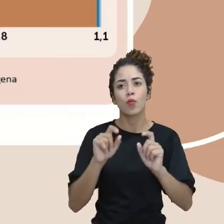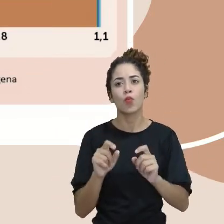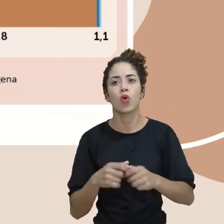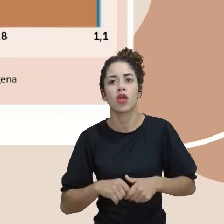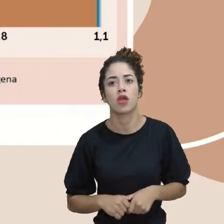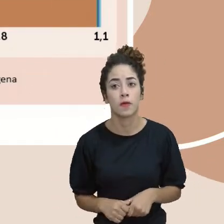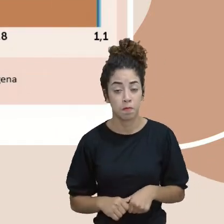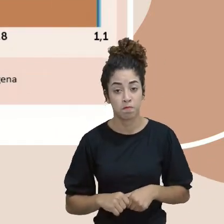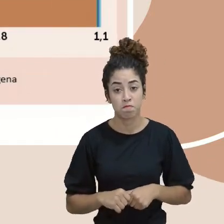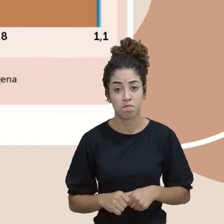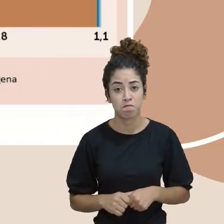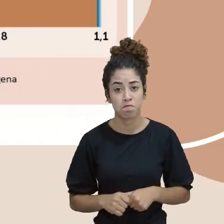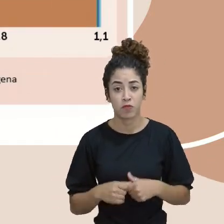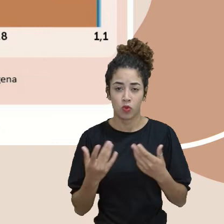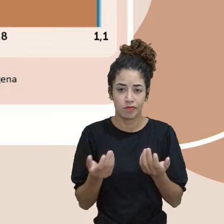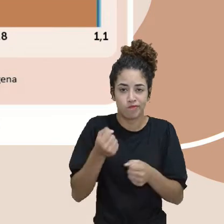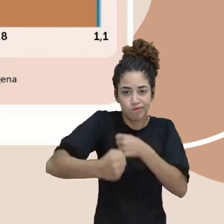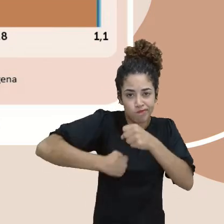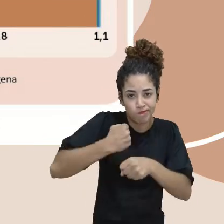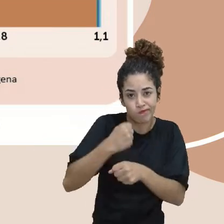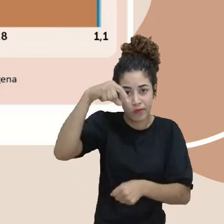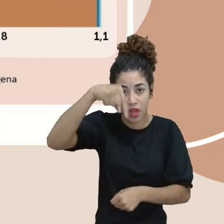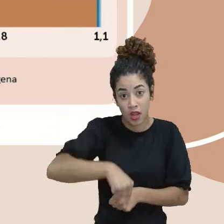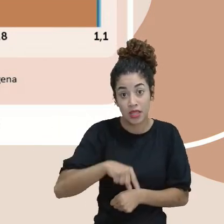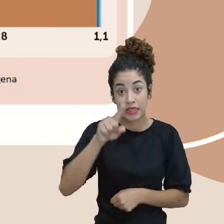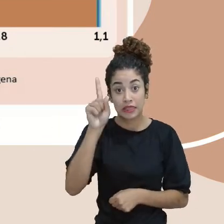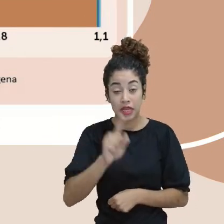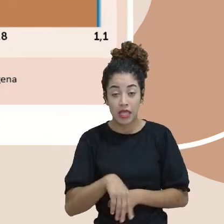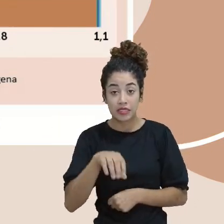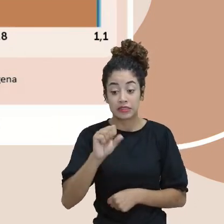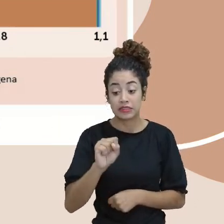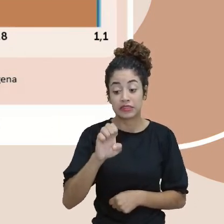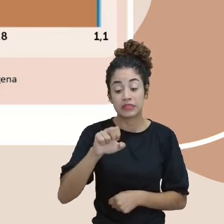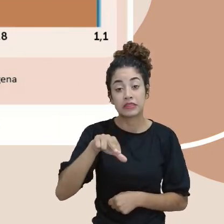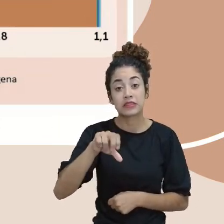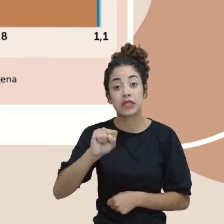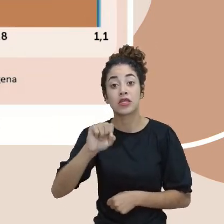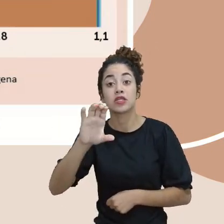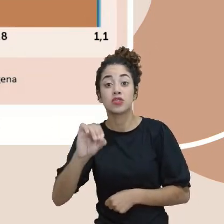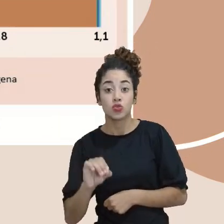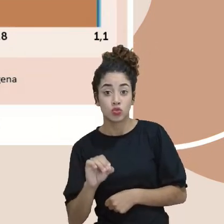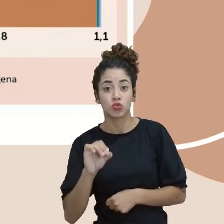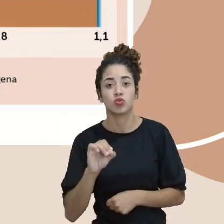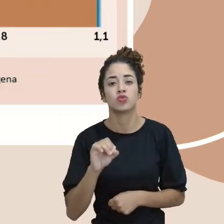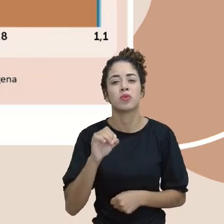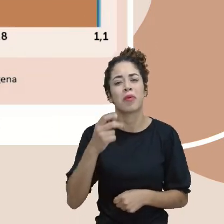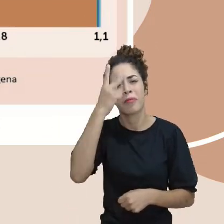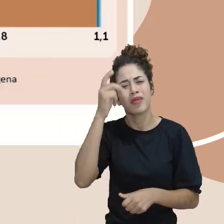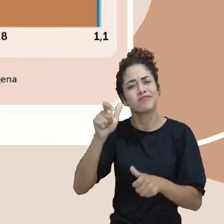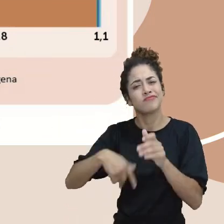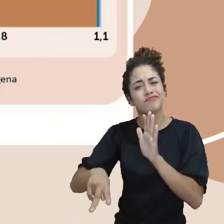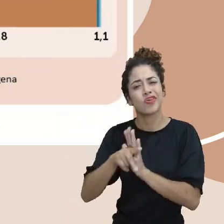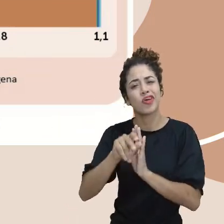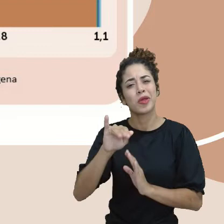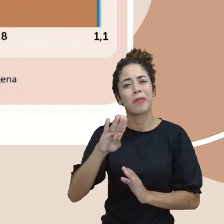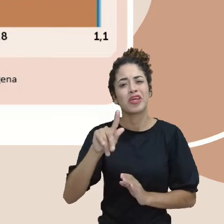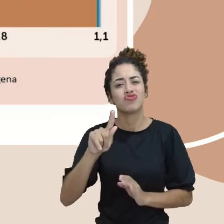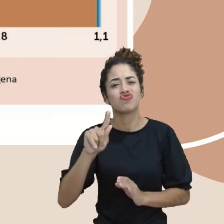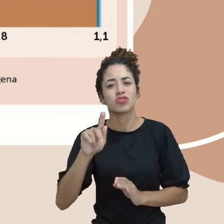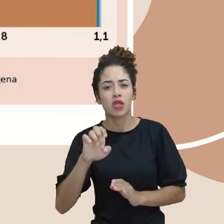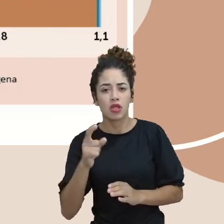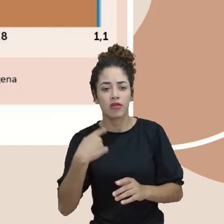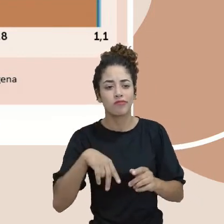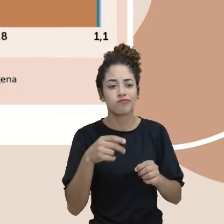autodeclaração. Esse ano, como eu já falei para vocês, é ano de censo, né? Censo demográfico, aquelas pessoas do IBGE visitam as casas